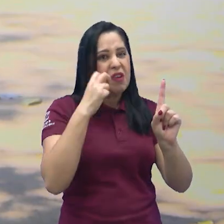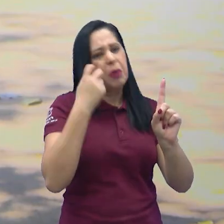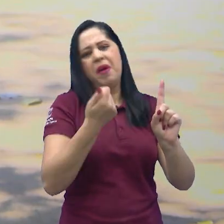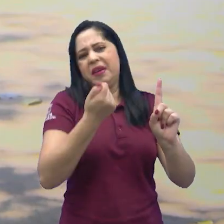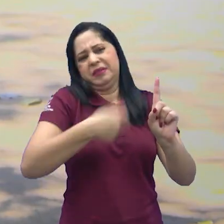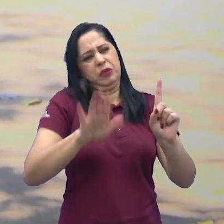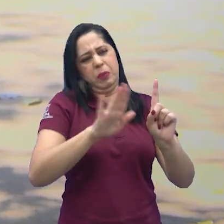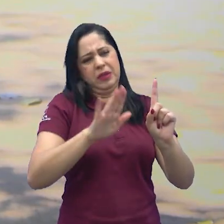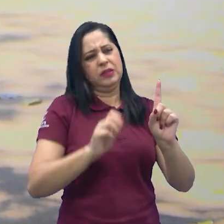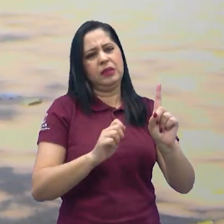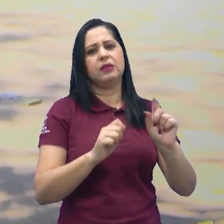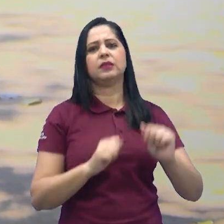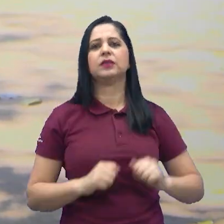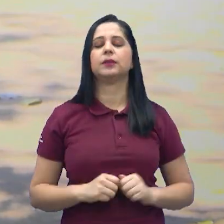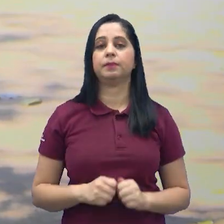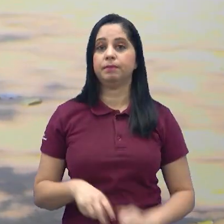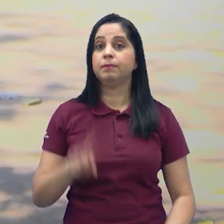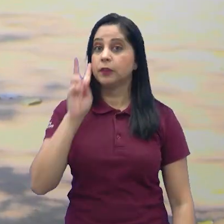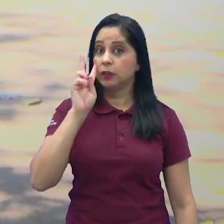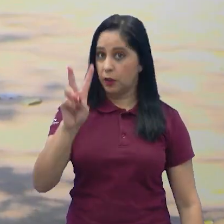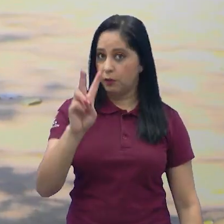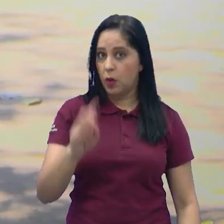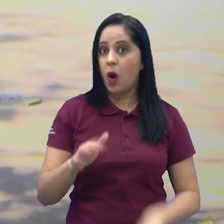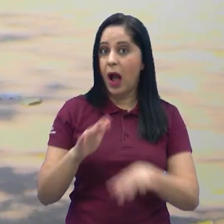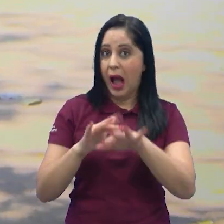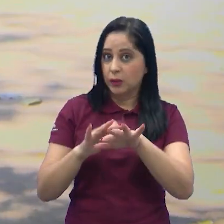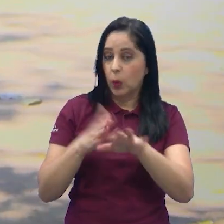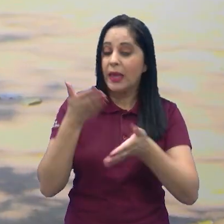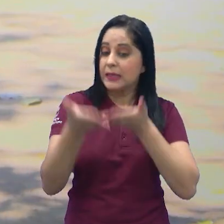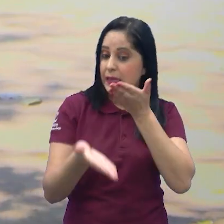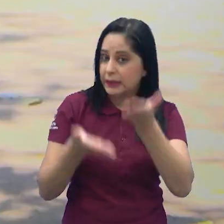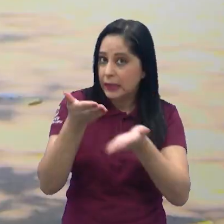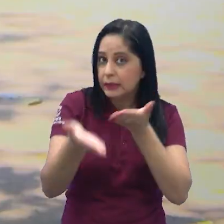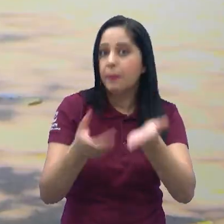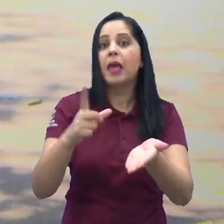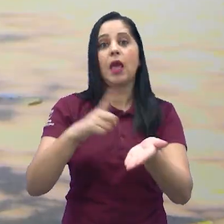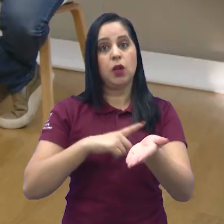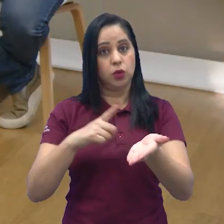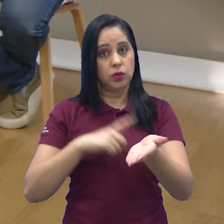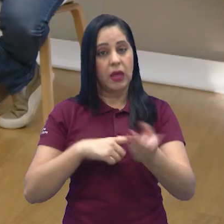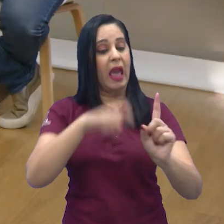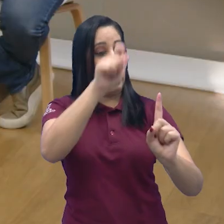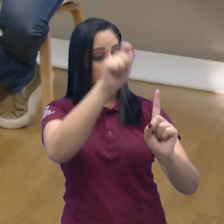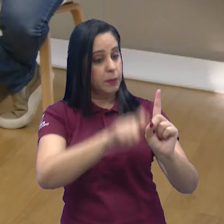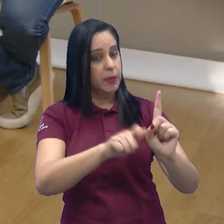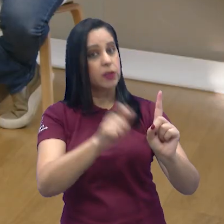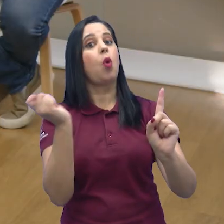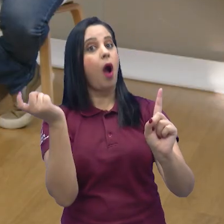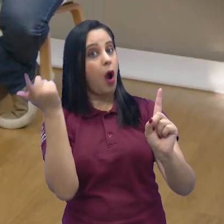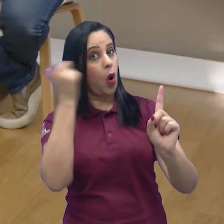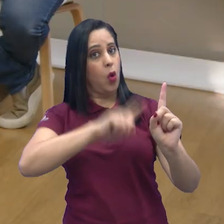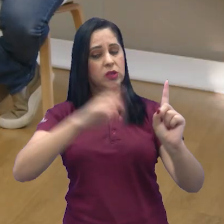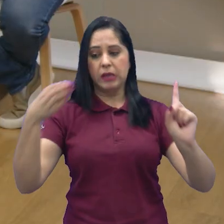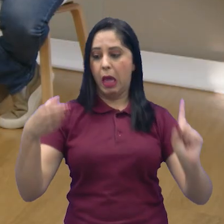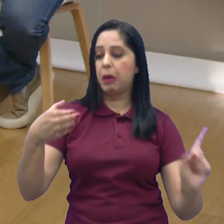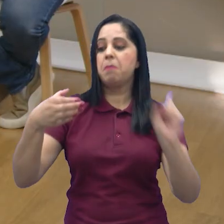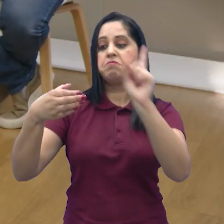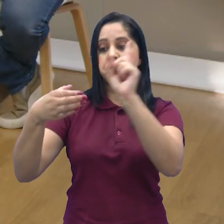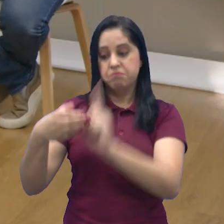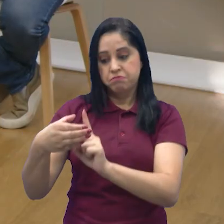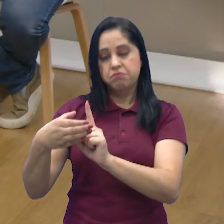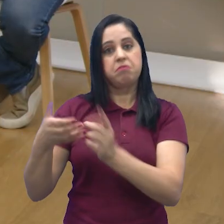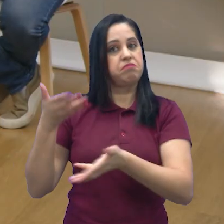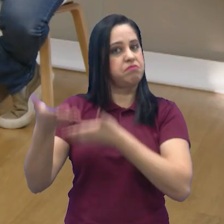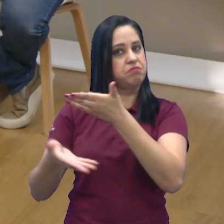mesmo. A gente pôde ver que é uma doença que tem tratamento, que aí as pessoas conseguem ter essa reinserção social e conviver